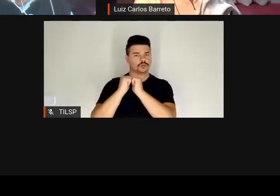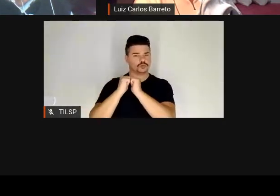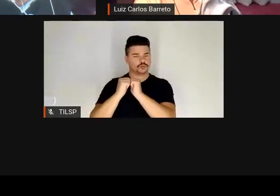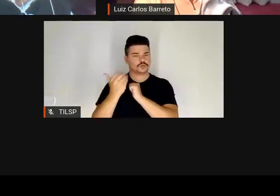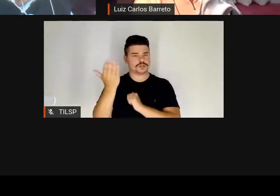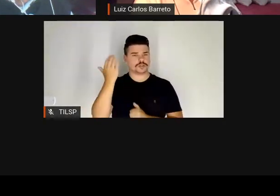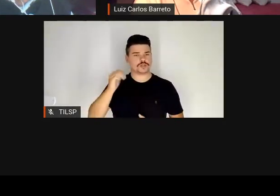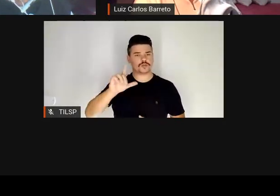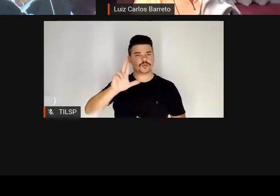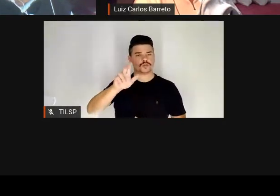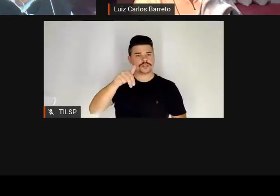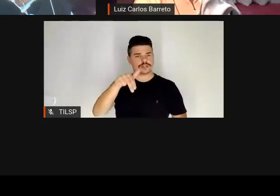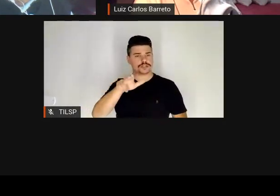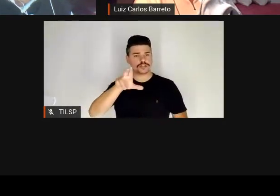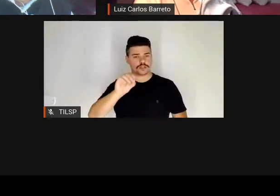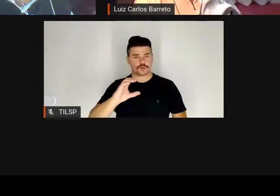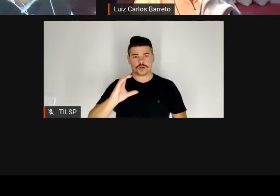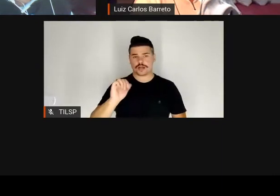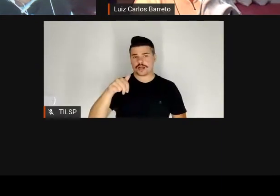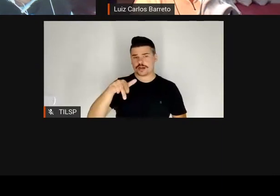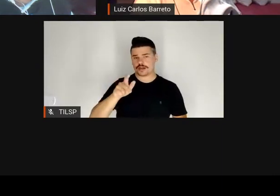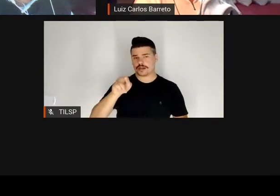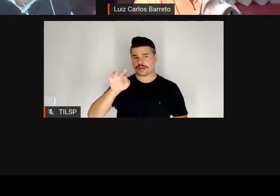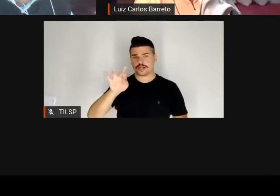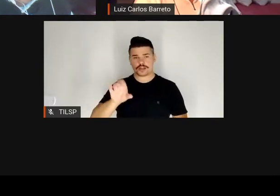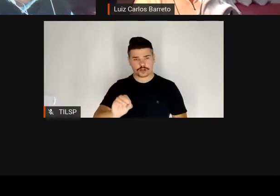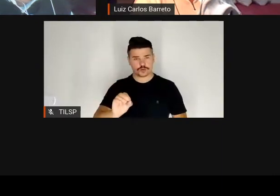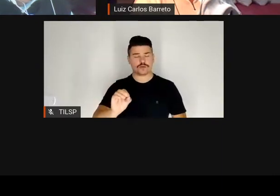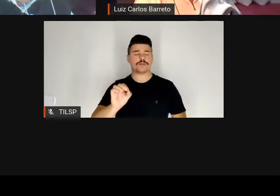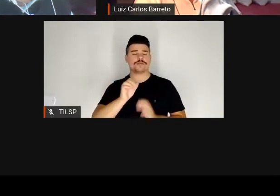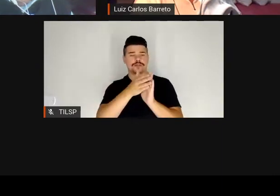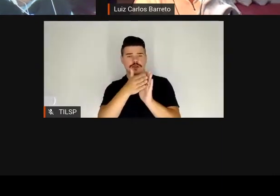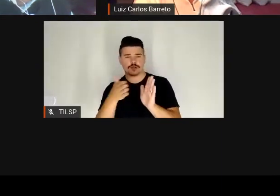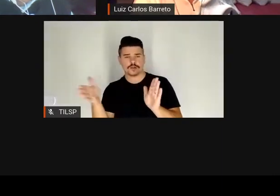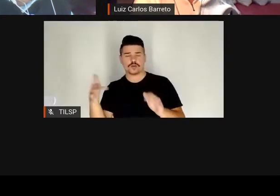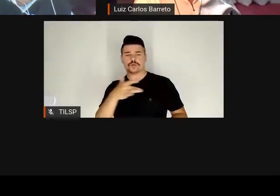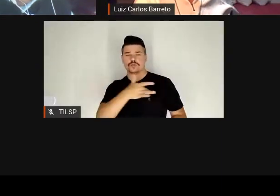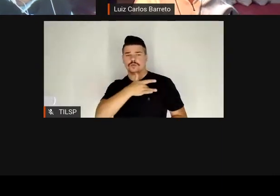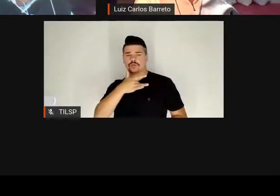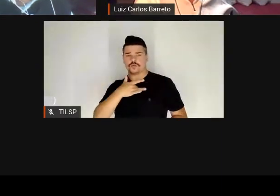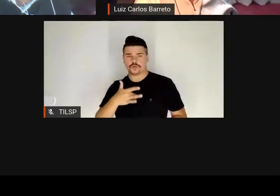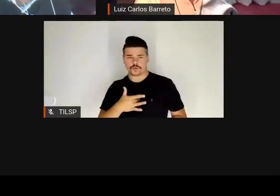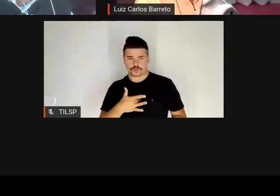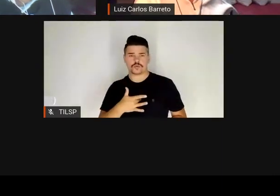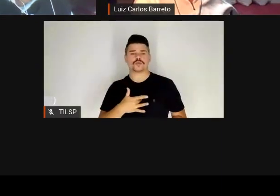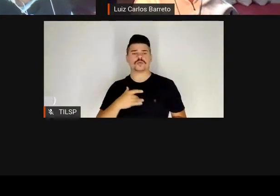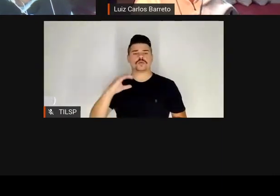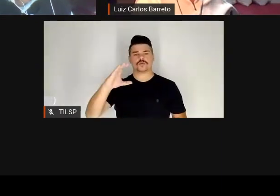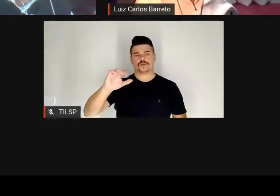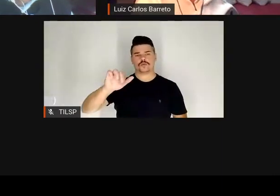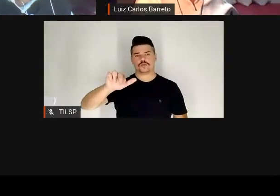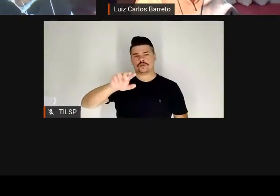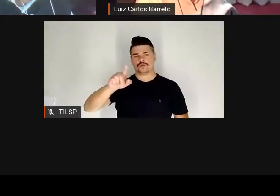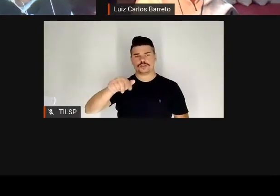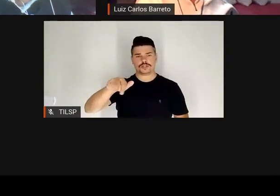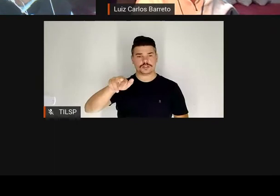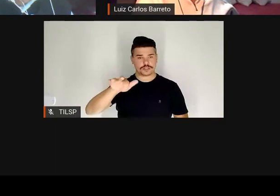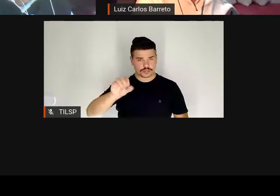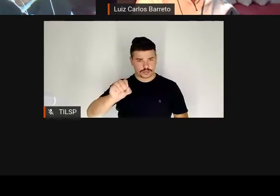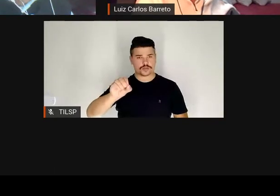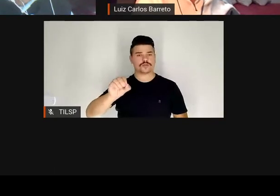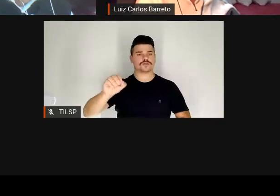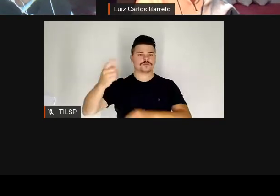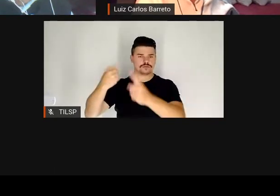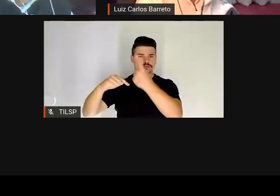uma geração que foi leitora do Cruzeiro, né, que cresceu também, né, com o Cruzeiro nos